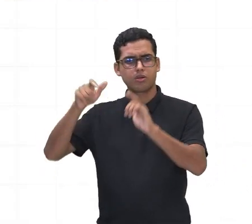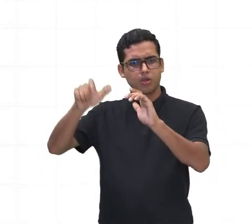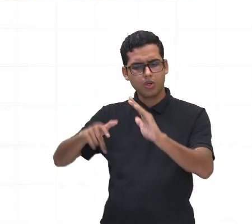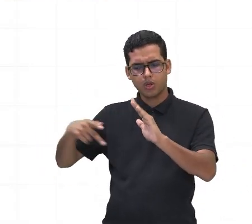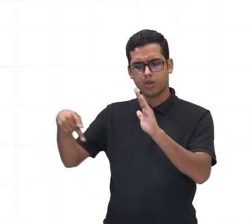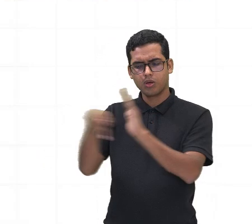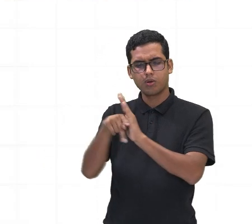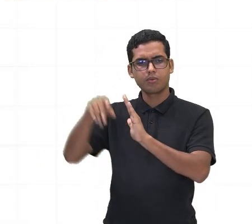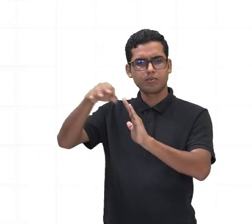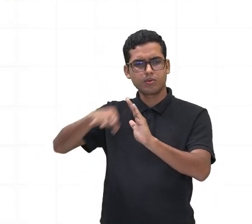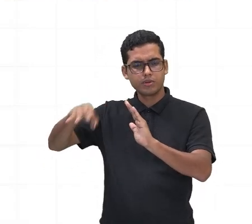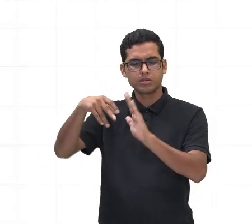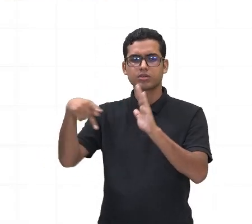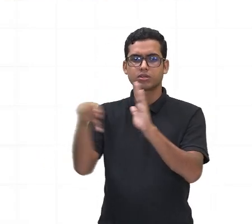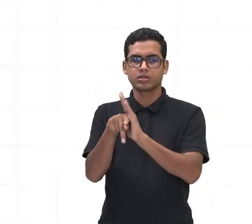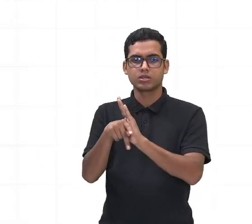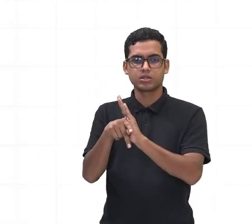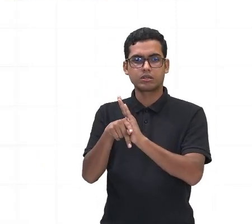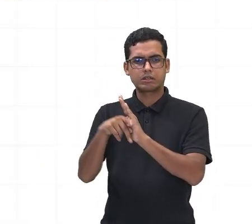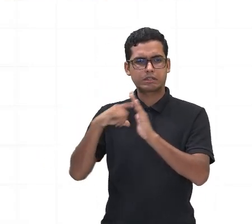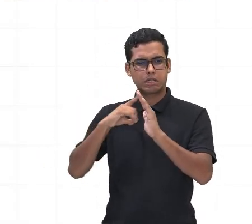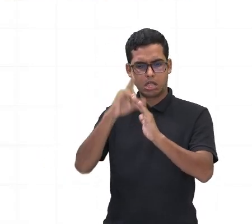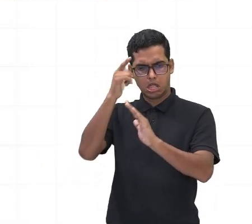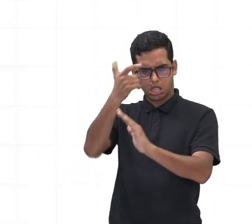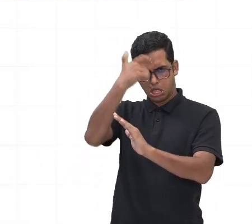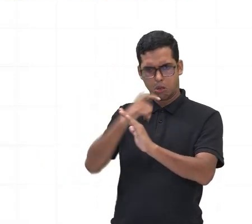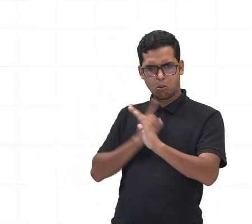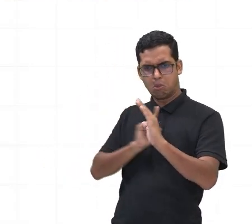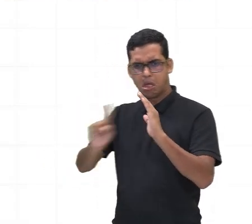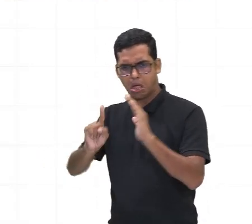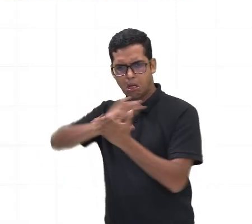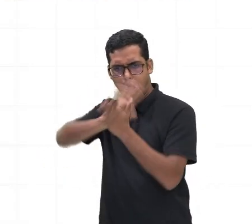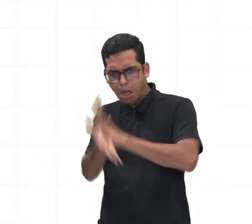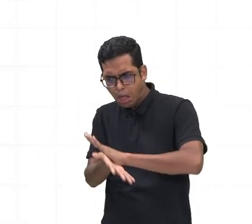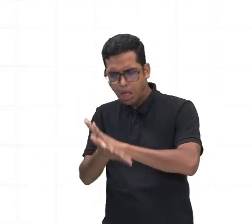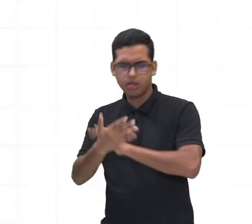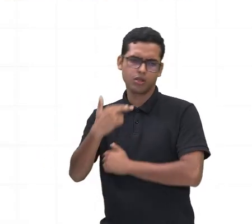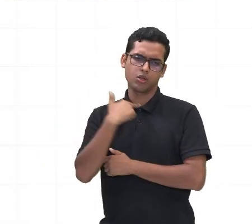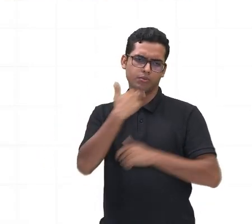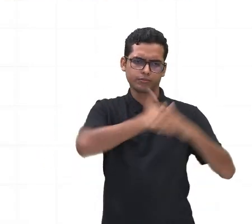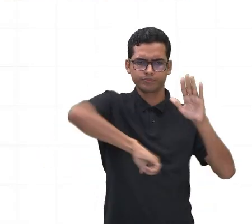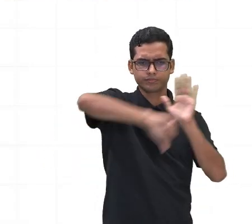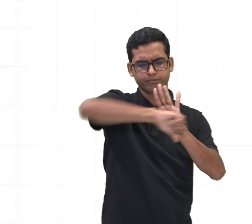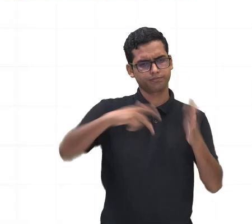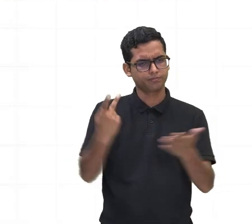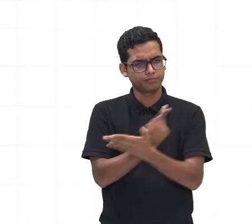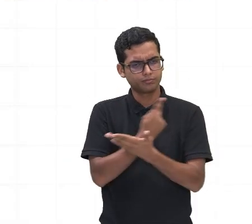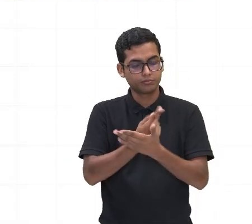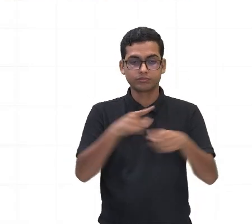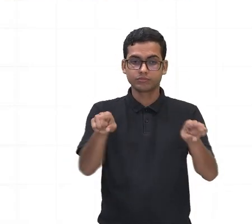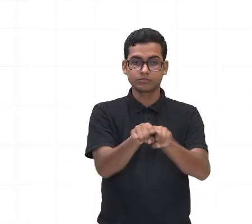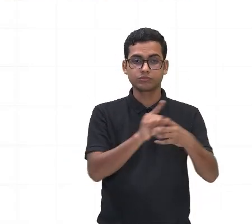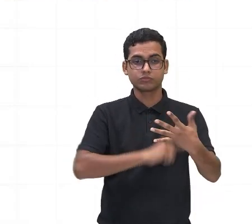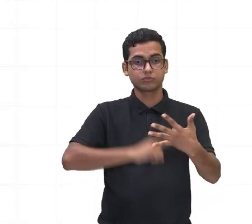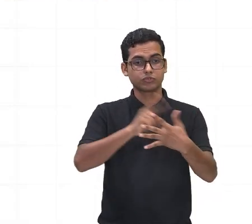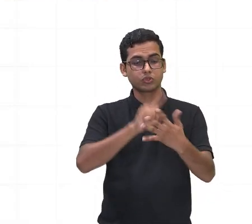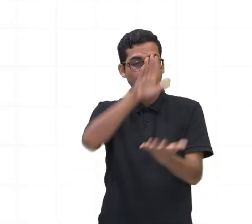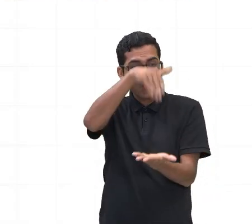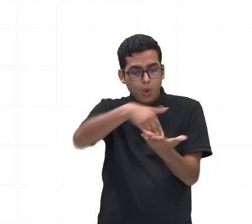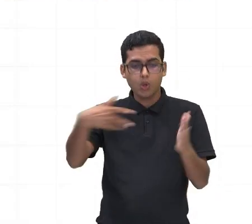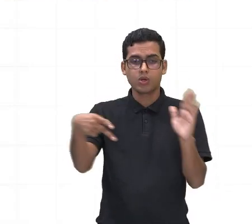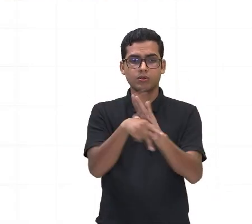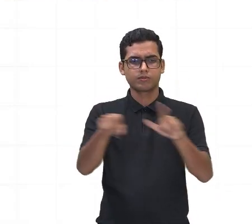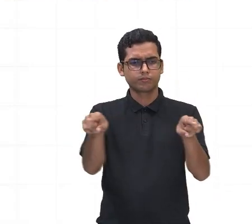lá e quebrar tudo. É crime, está errado. E, por fim, as religiões devem respeitar a